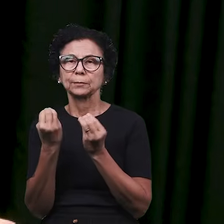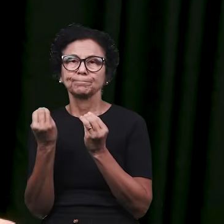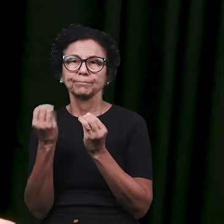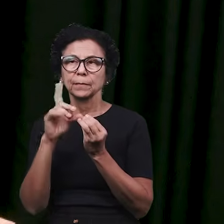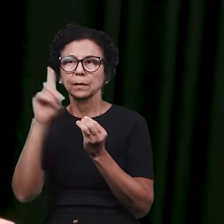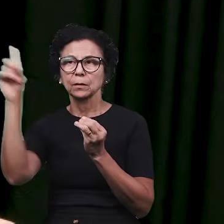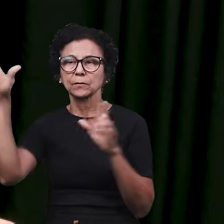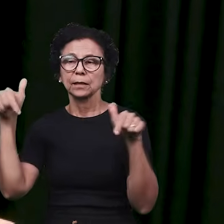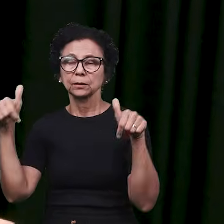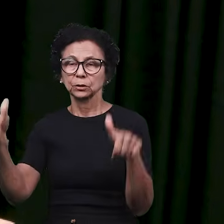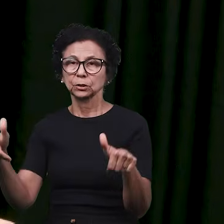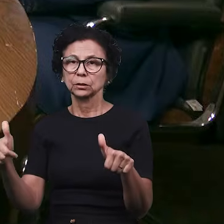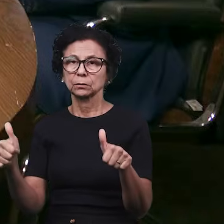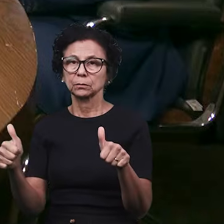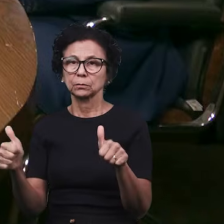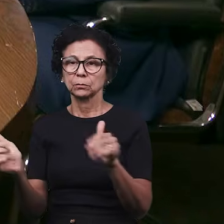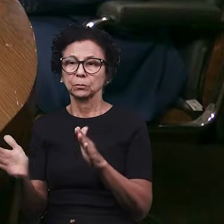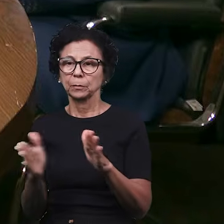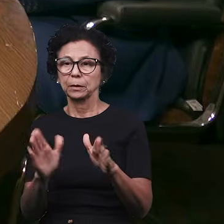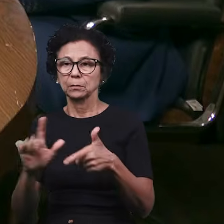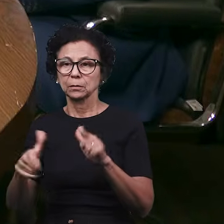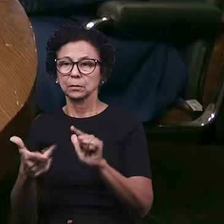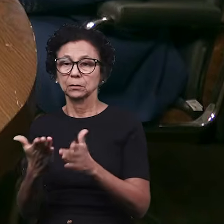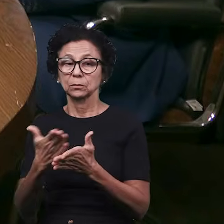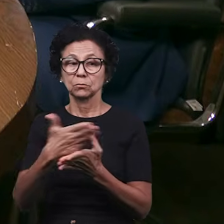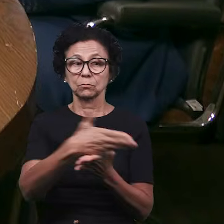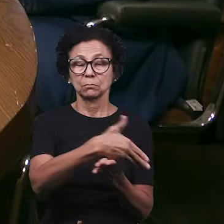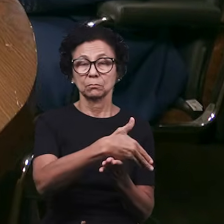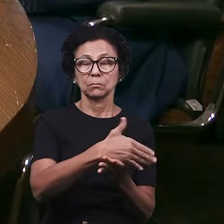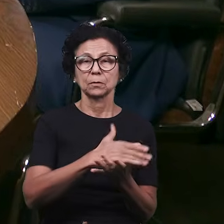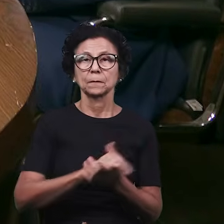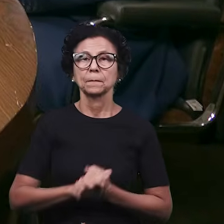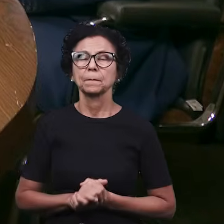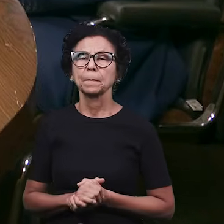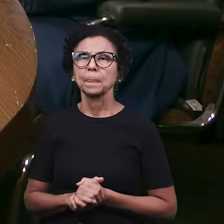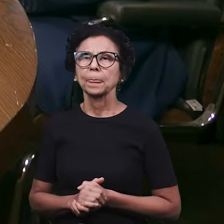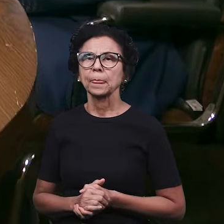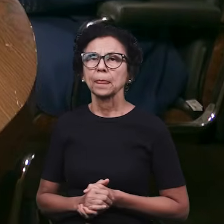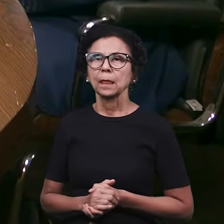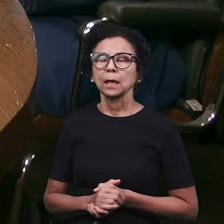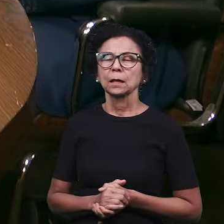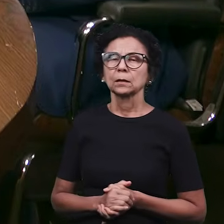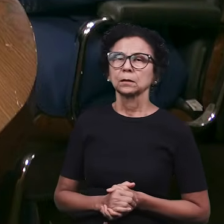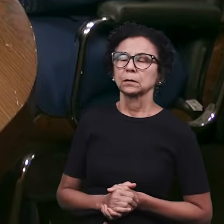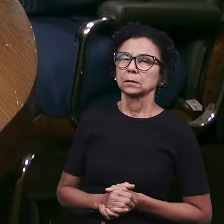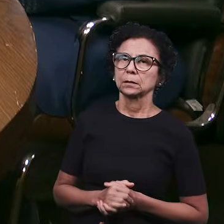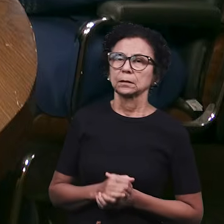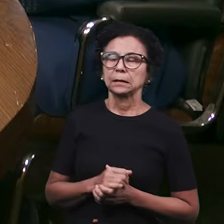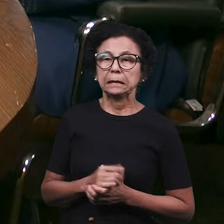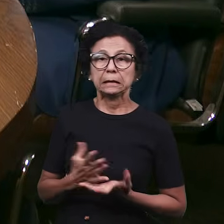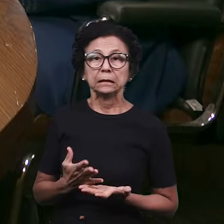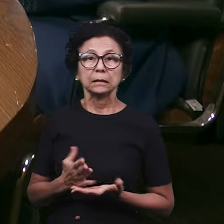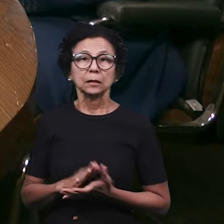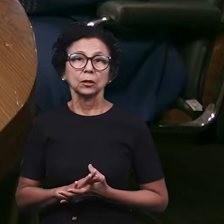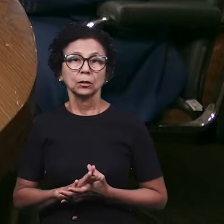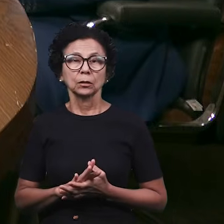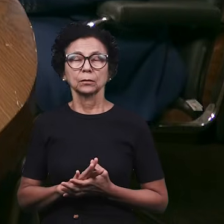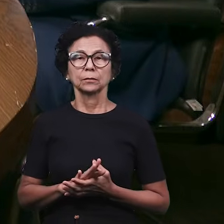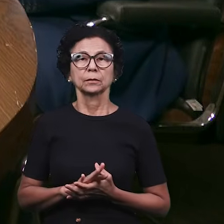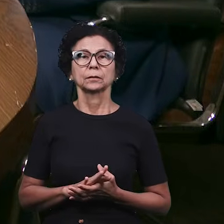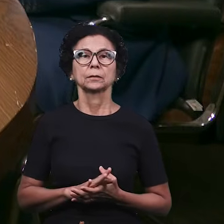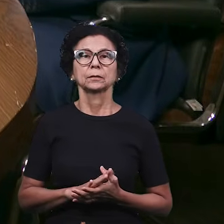eles farão. Nós falamos no capítulo anterior, e vamos repetir, o Espírito do Senhor é Espírito de